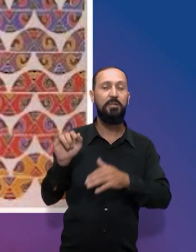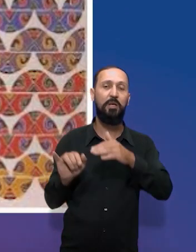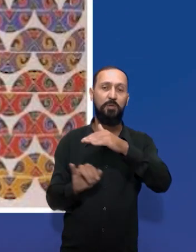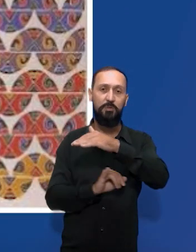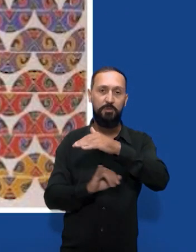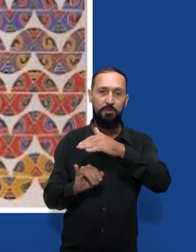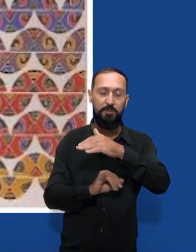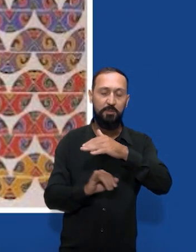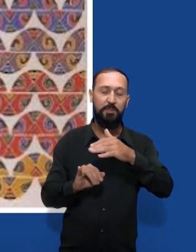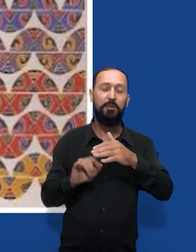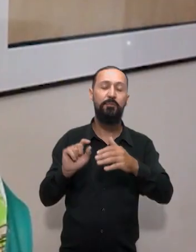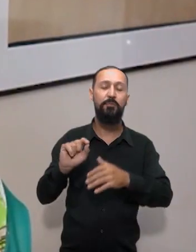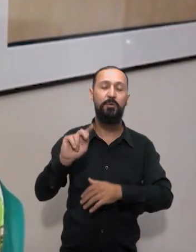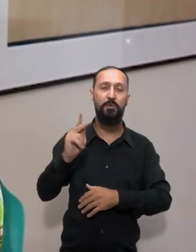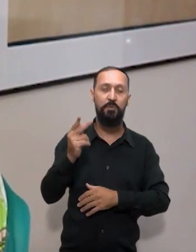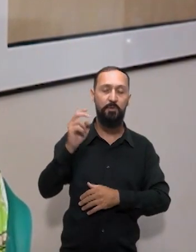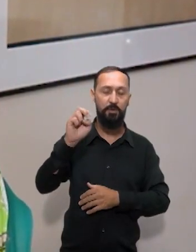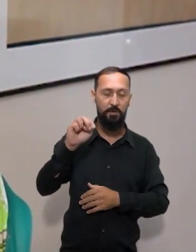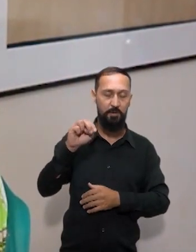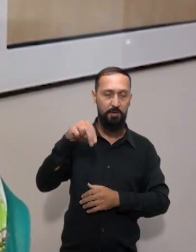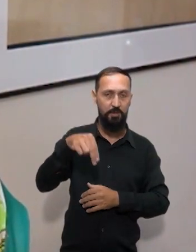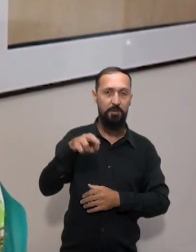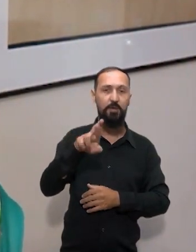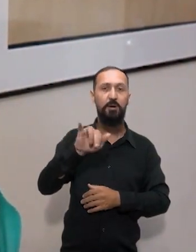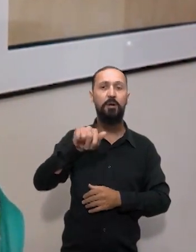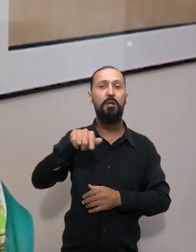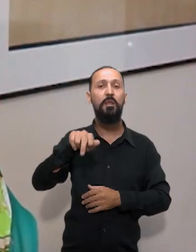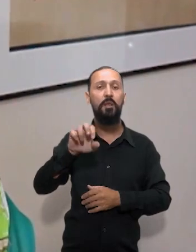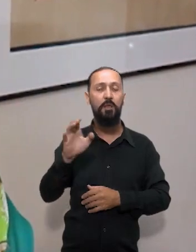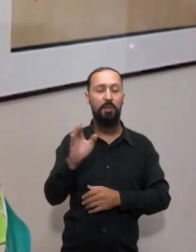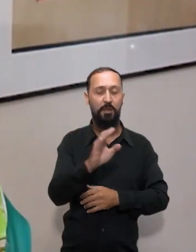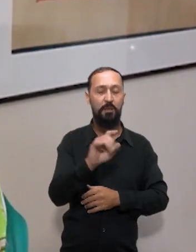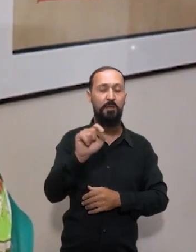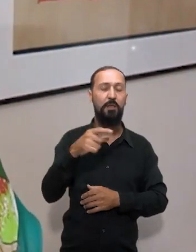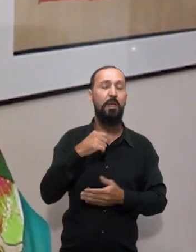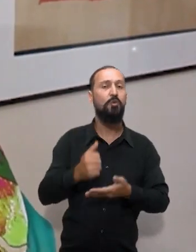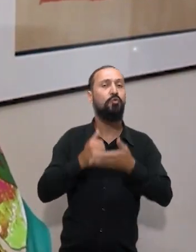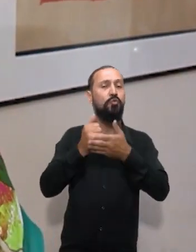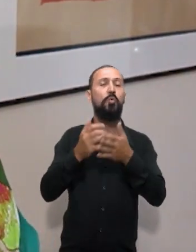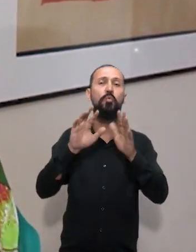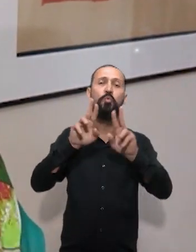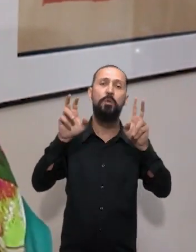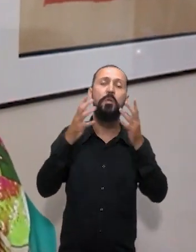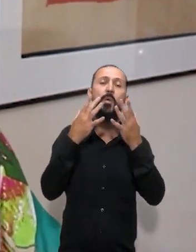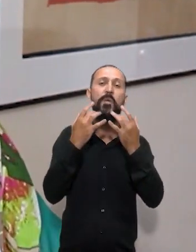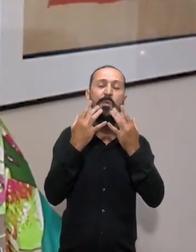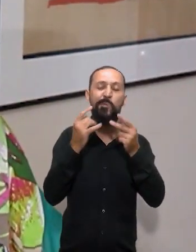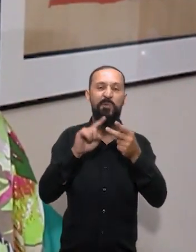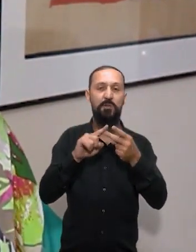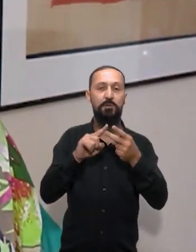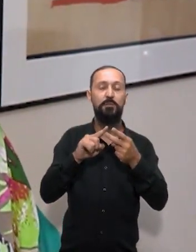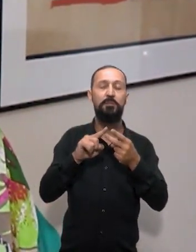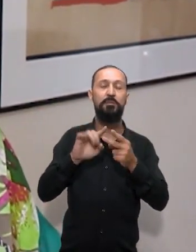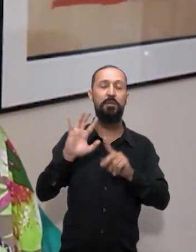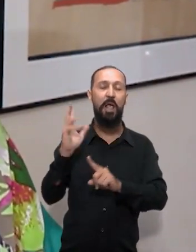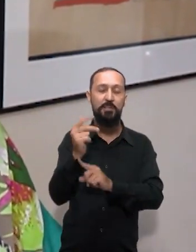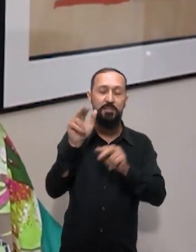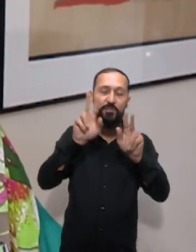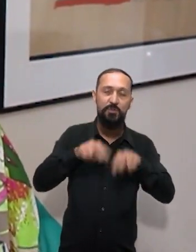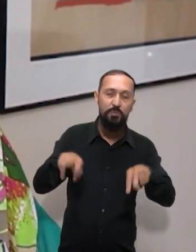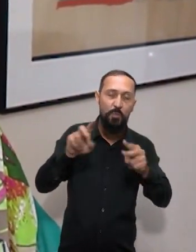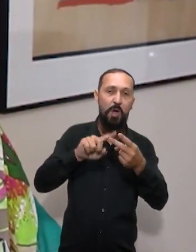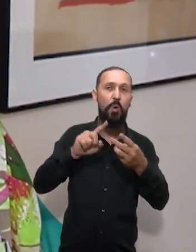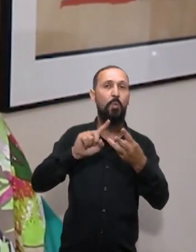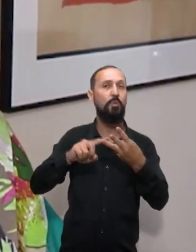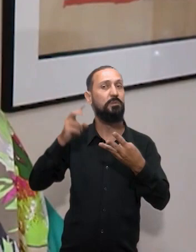dessa entidade que foi Henrique Spengler, que colaborou com tantos processos no teatro, nas artes